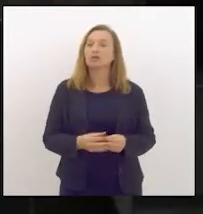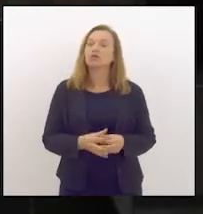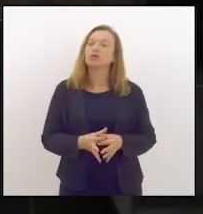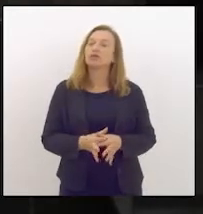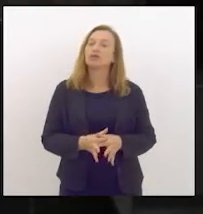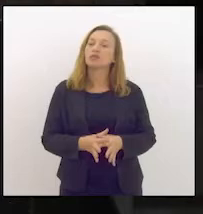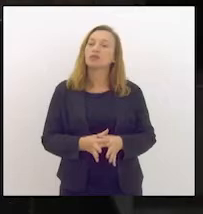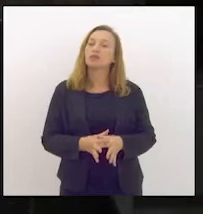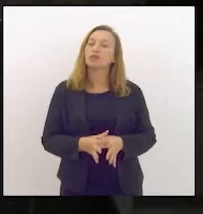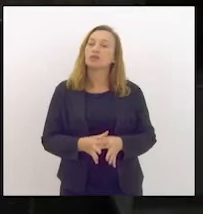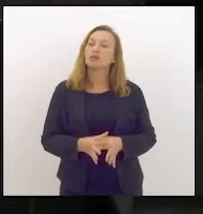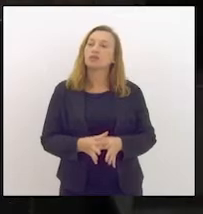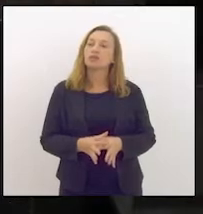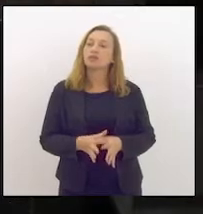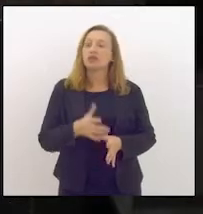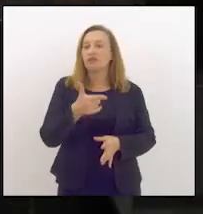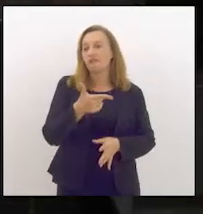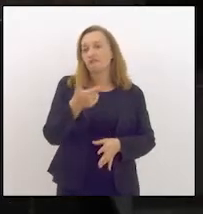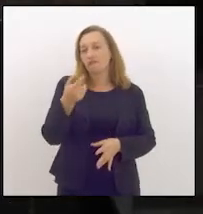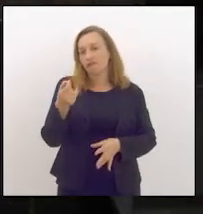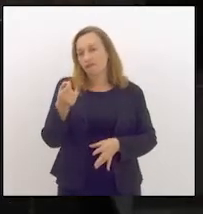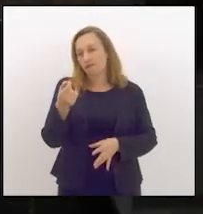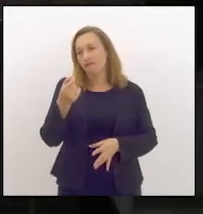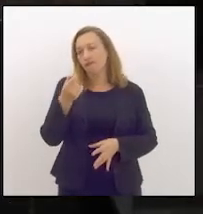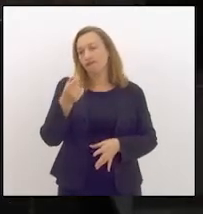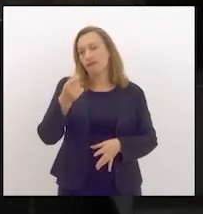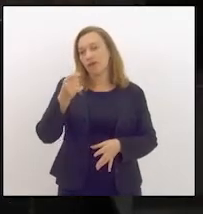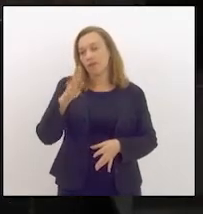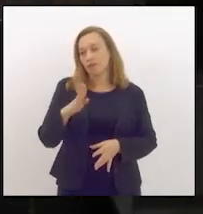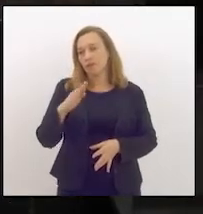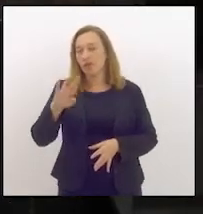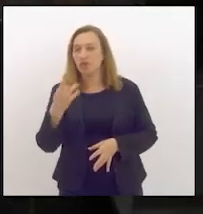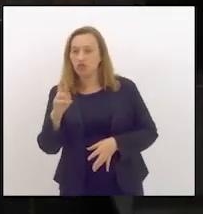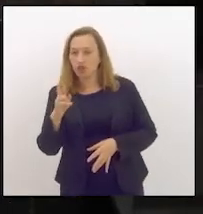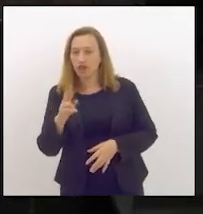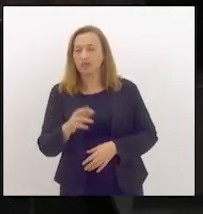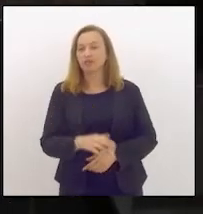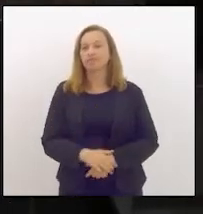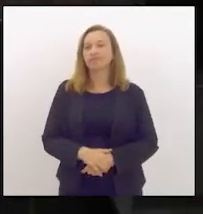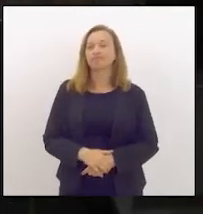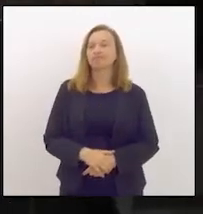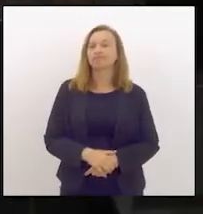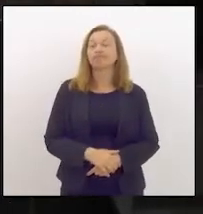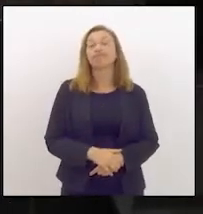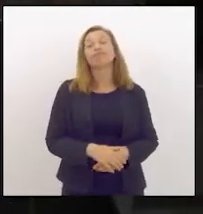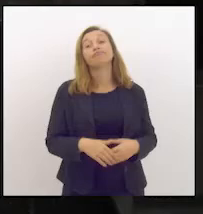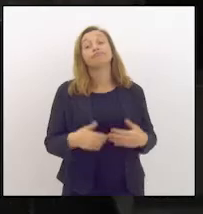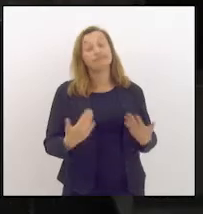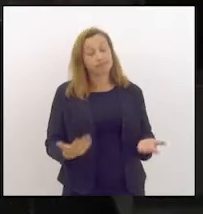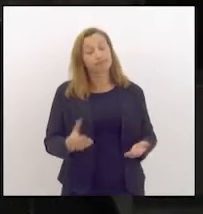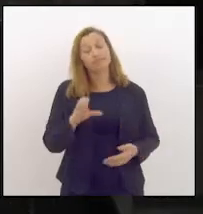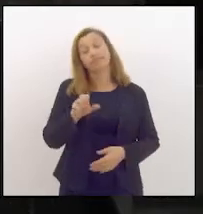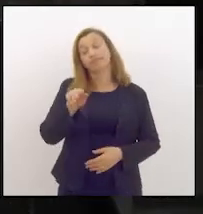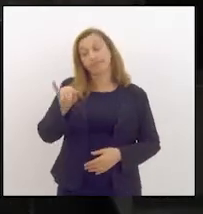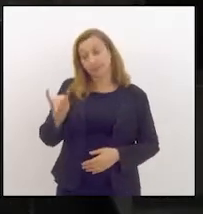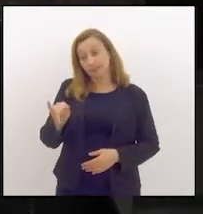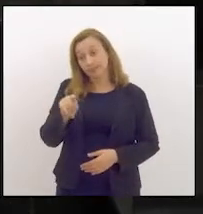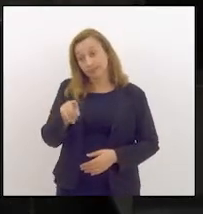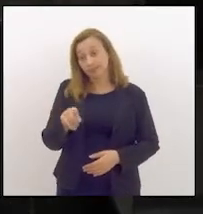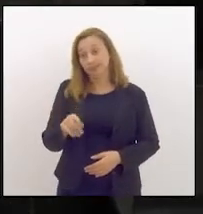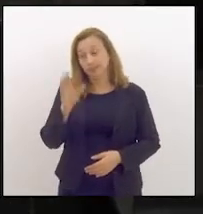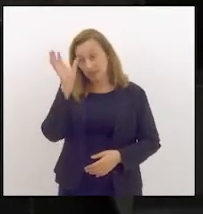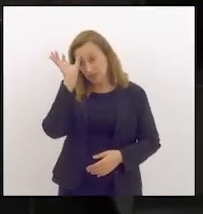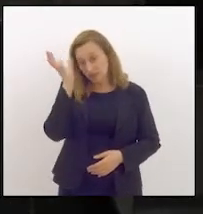nem nada menos que 20 bilhões de reais não esta mesma CPI